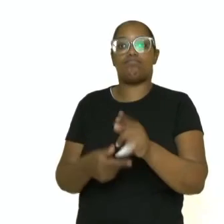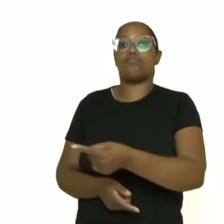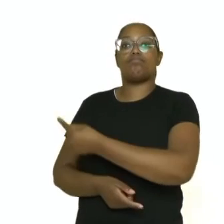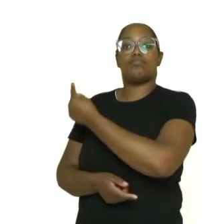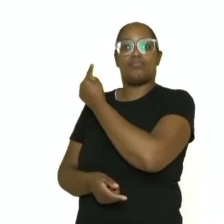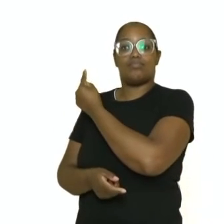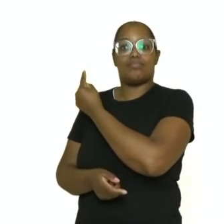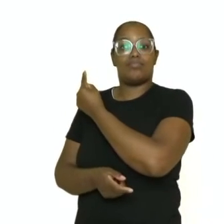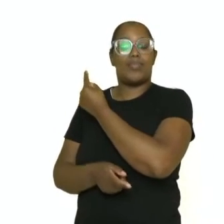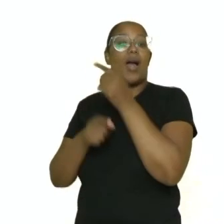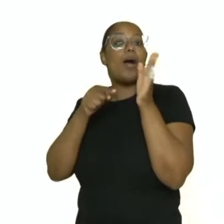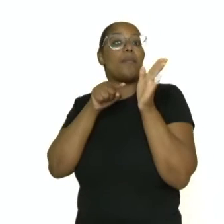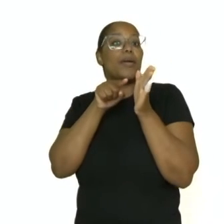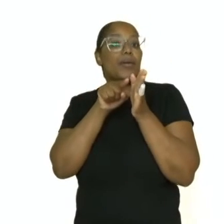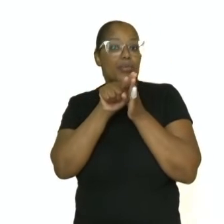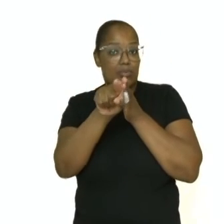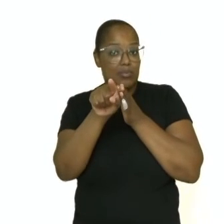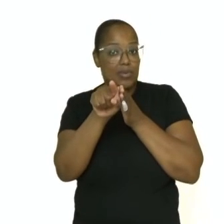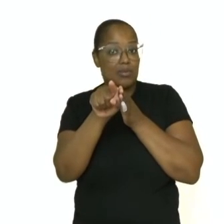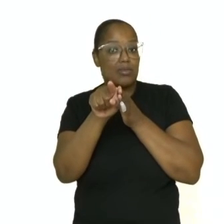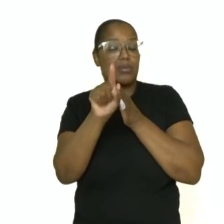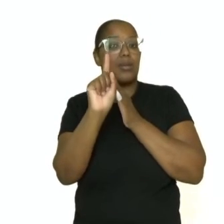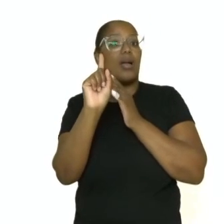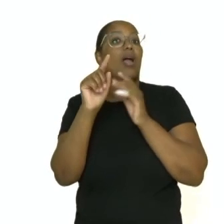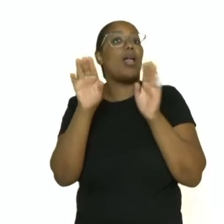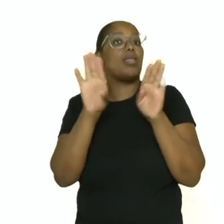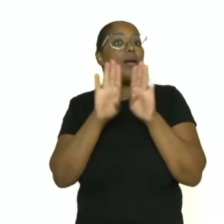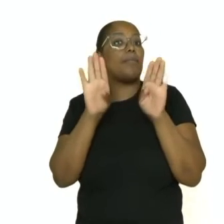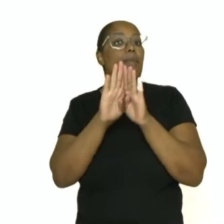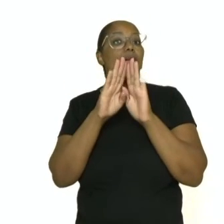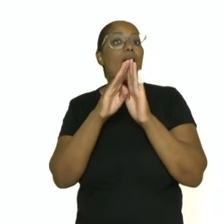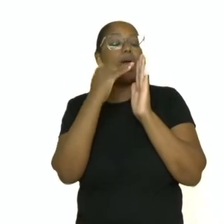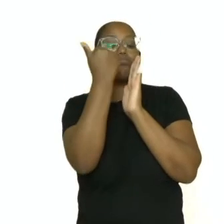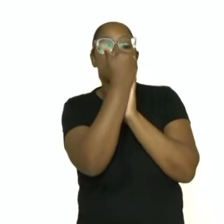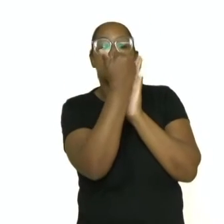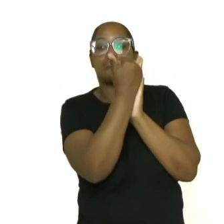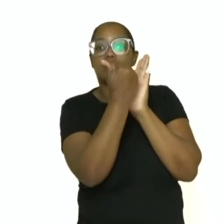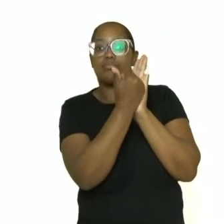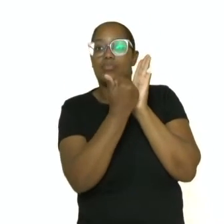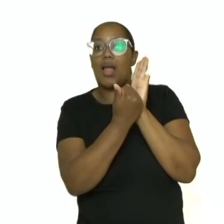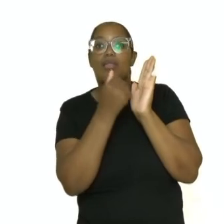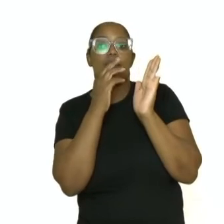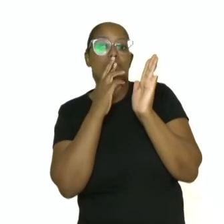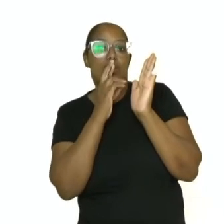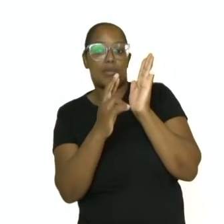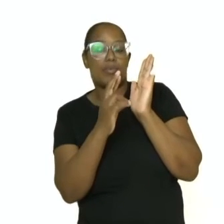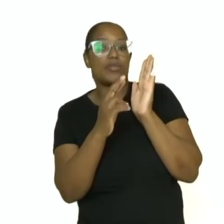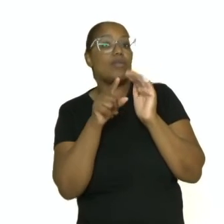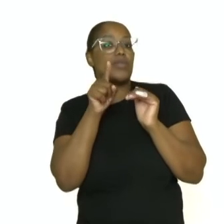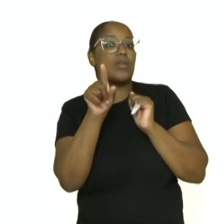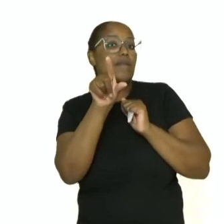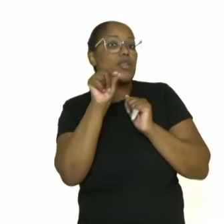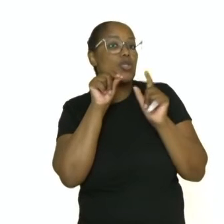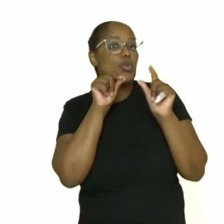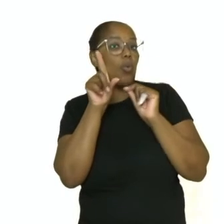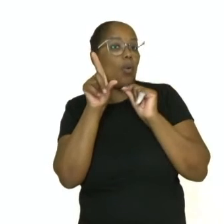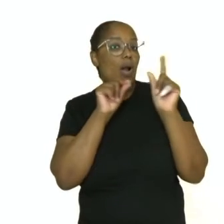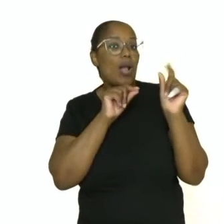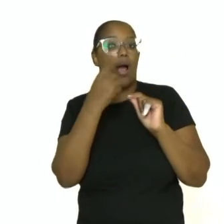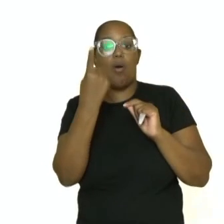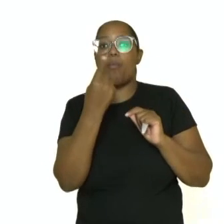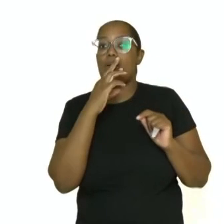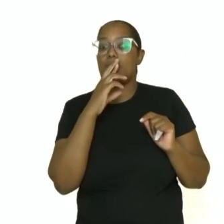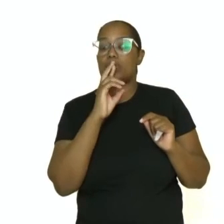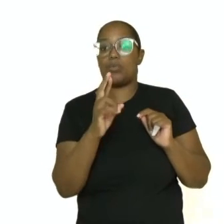da pergunta, né? E a parte das alternativas, você vai optar por uma das alternativas como